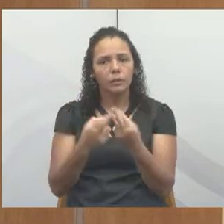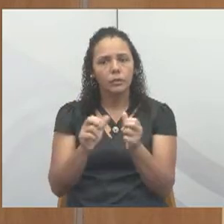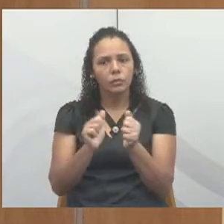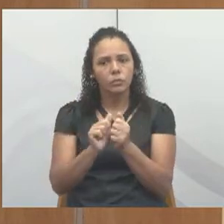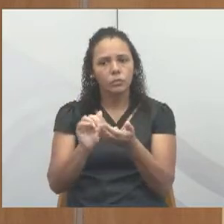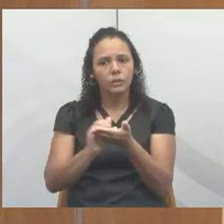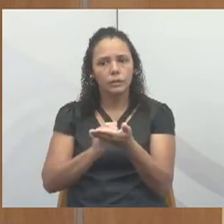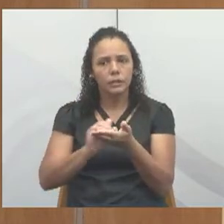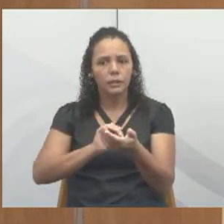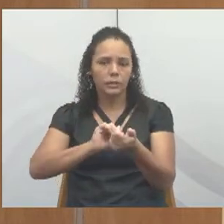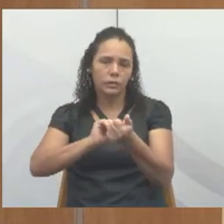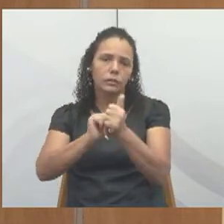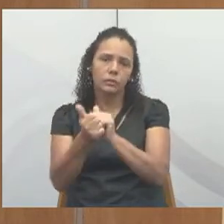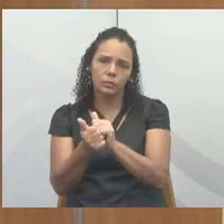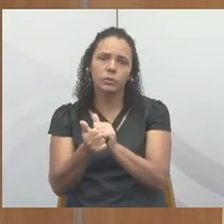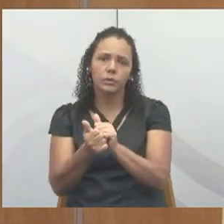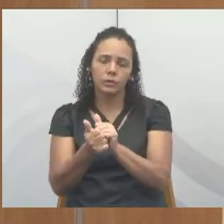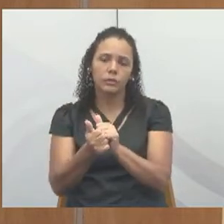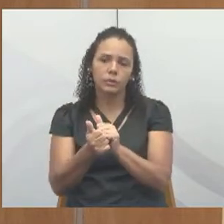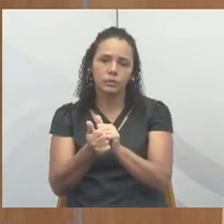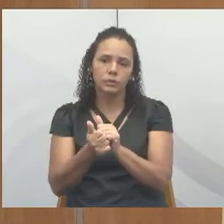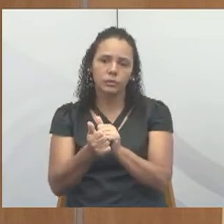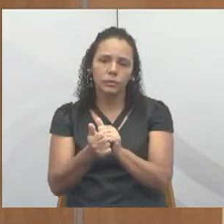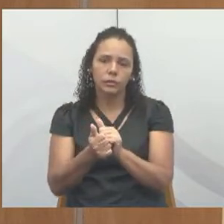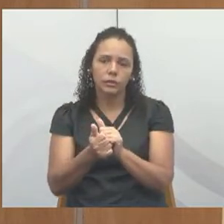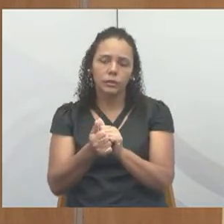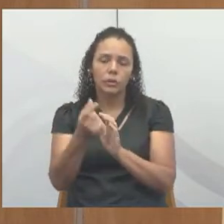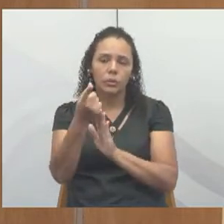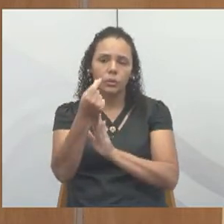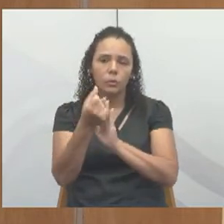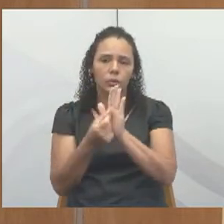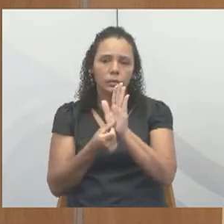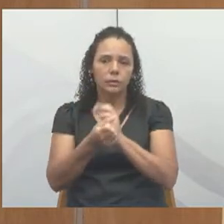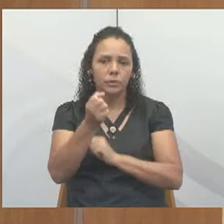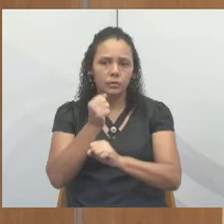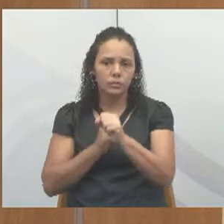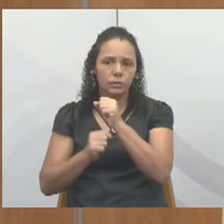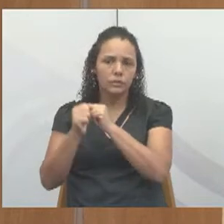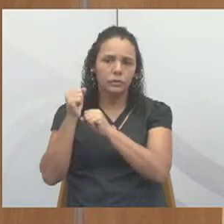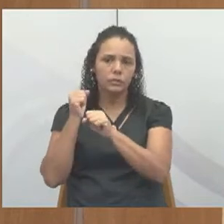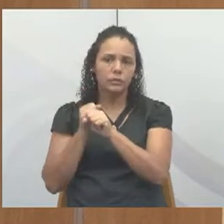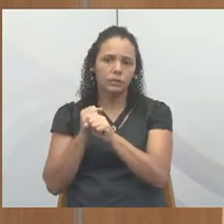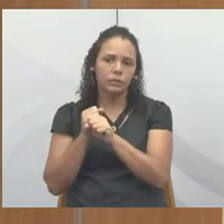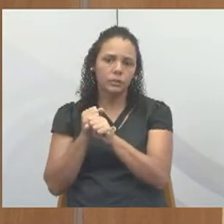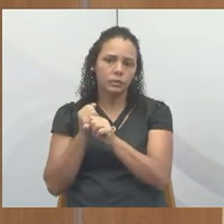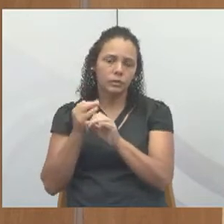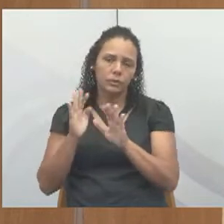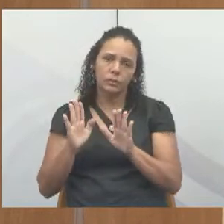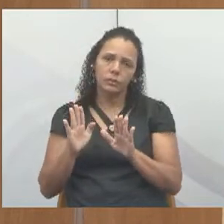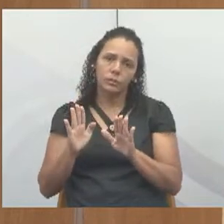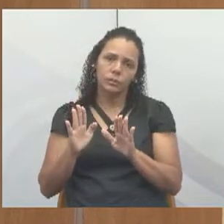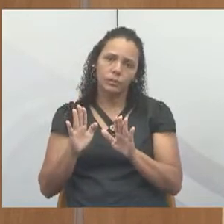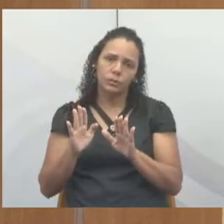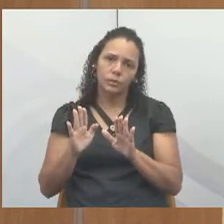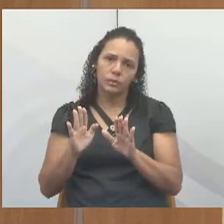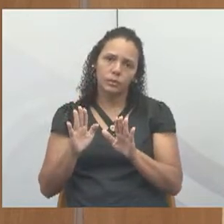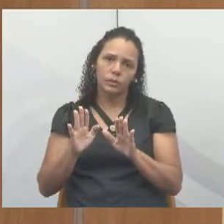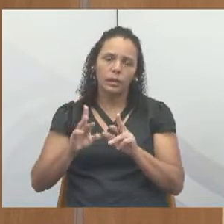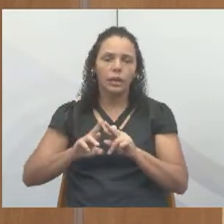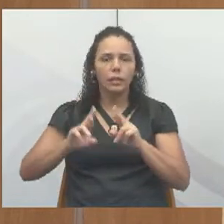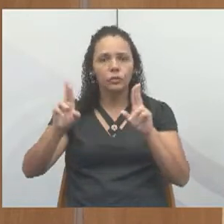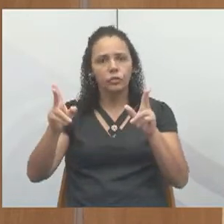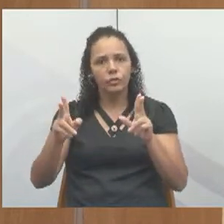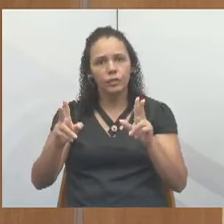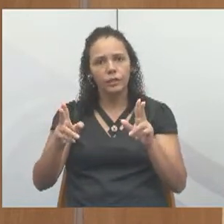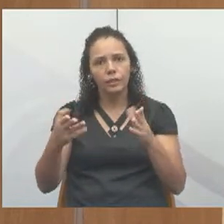cronograma. Essa questão, como a execução do orçamento do ano anterior, foge um pouquinho do assunto da nossa